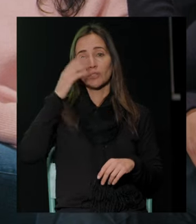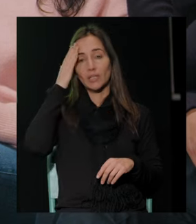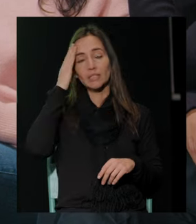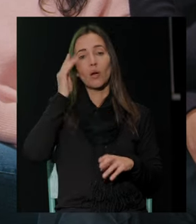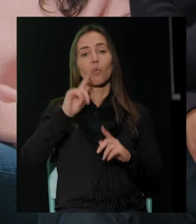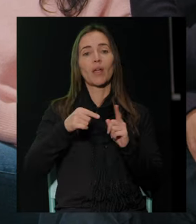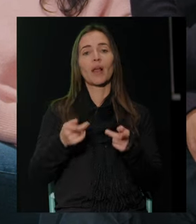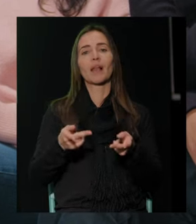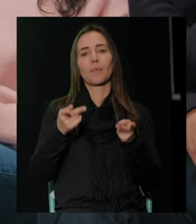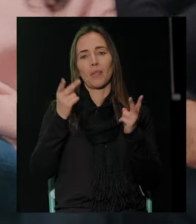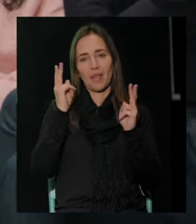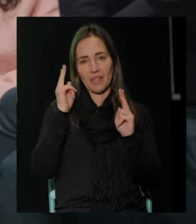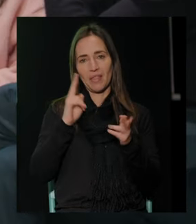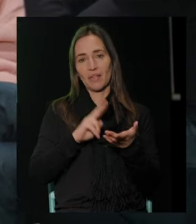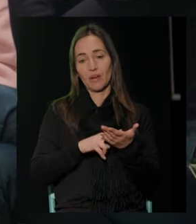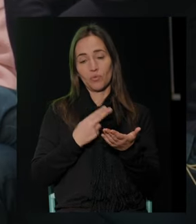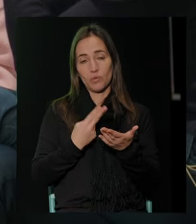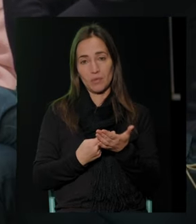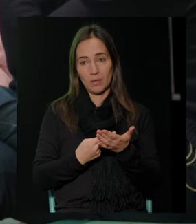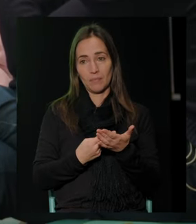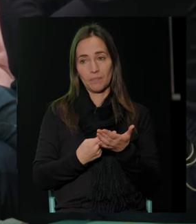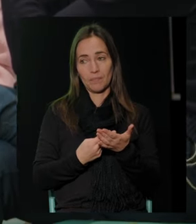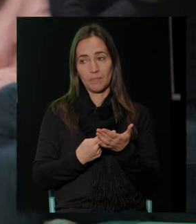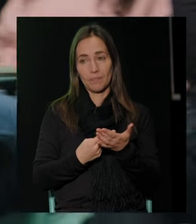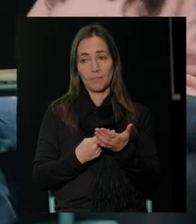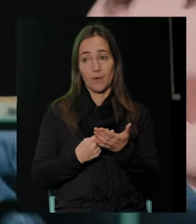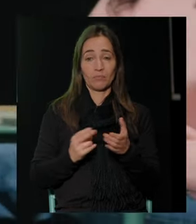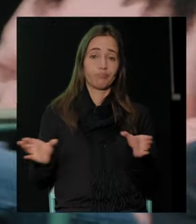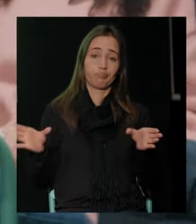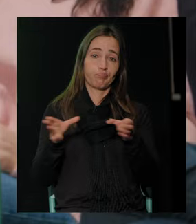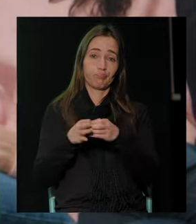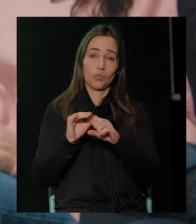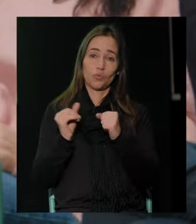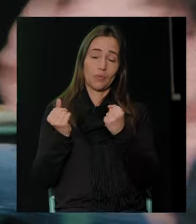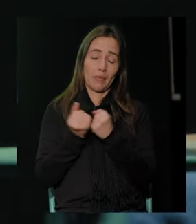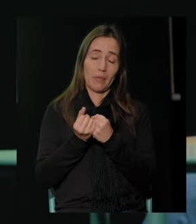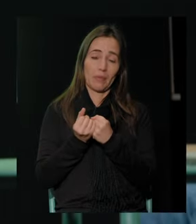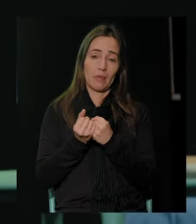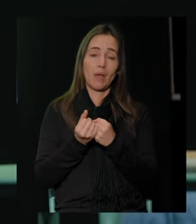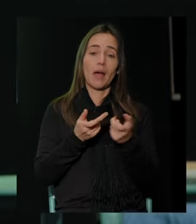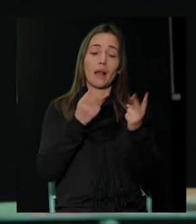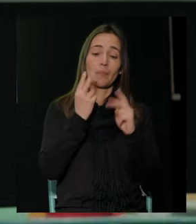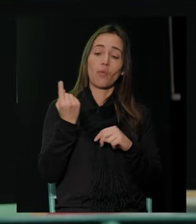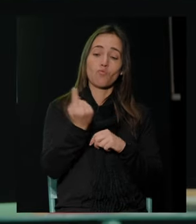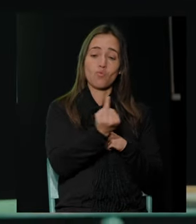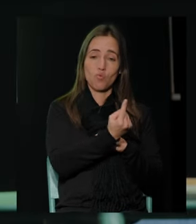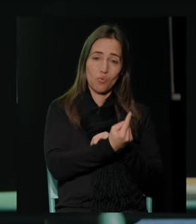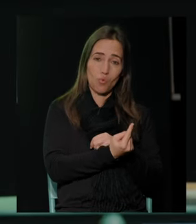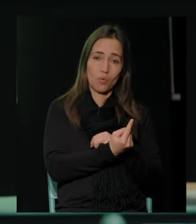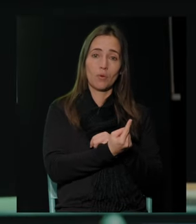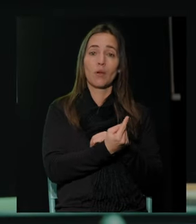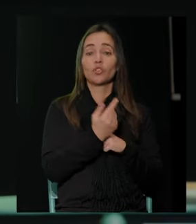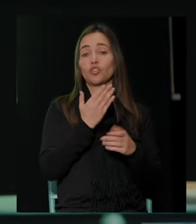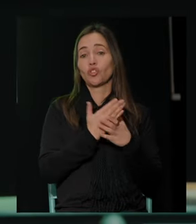uma liberdade traduzida, desde logo, no coletivo. A liberdade é sempre algo individual, mas não pode ser